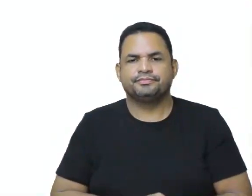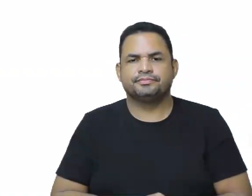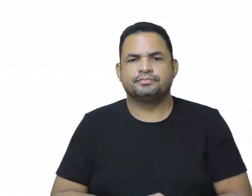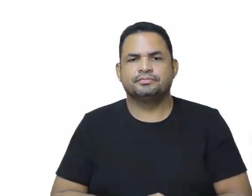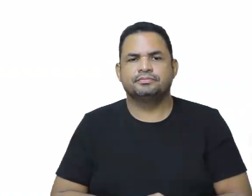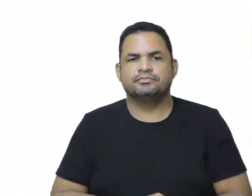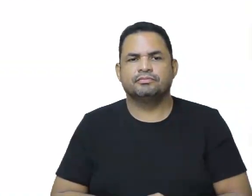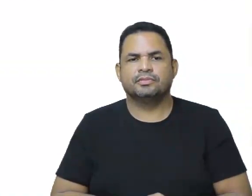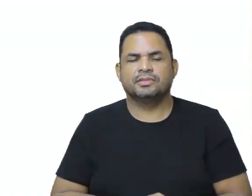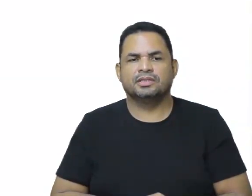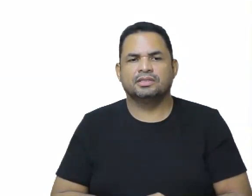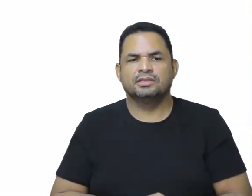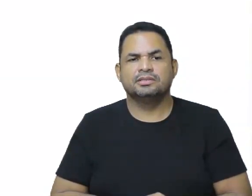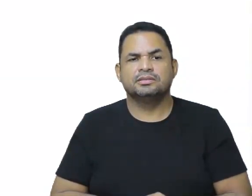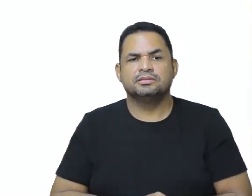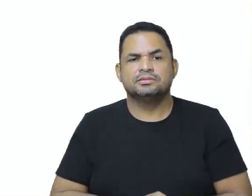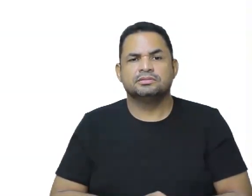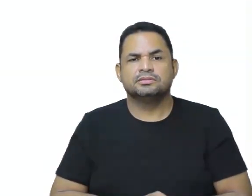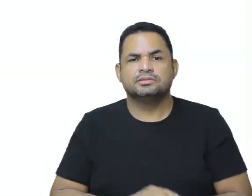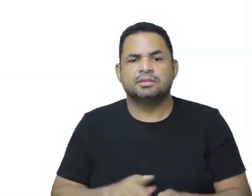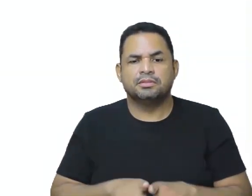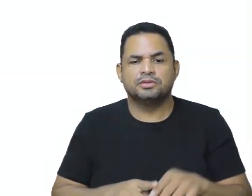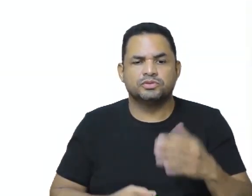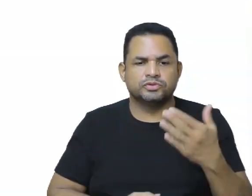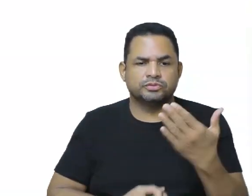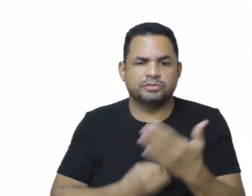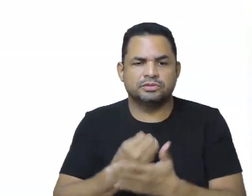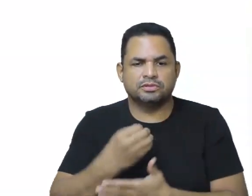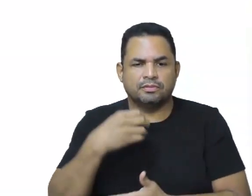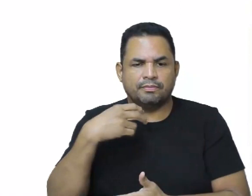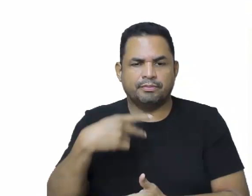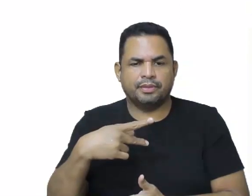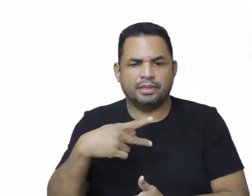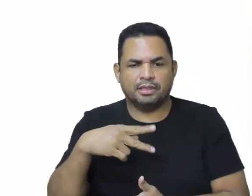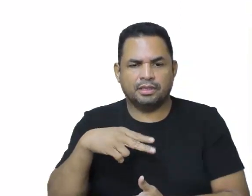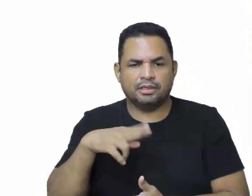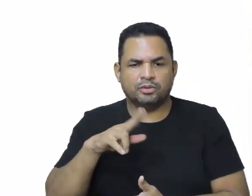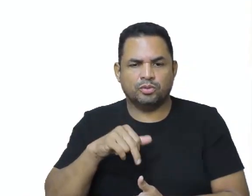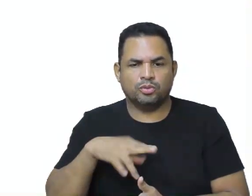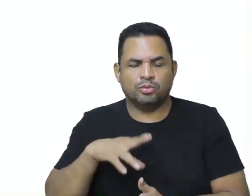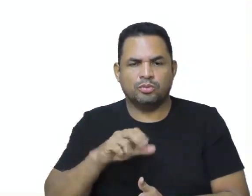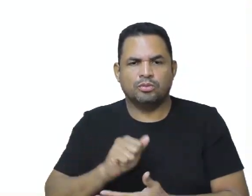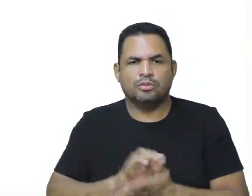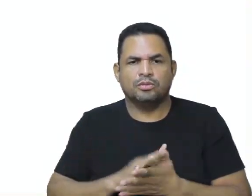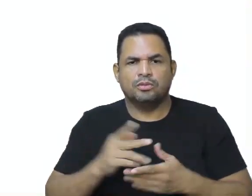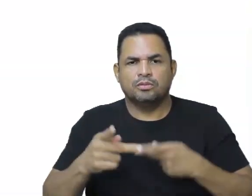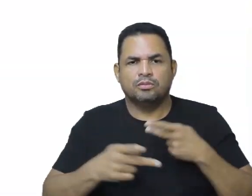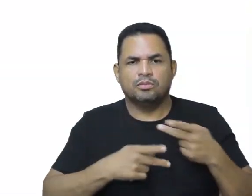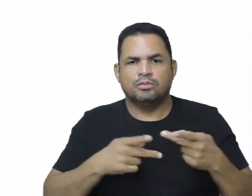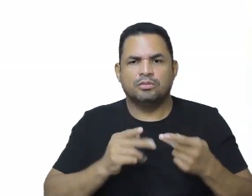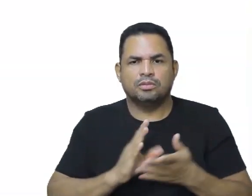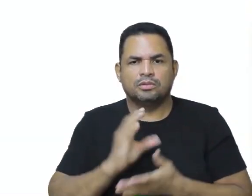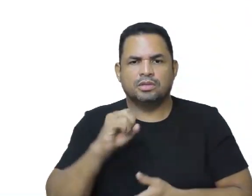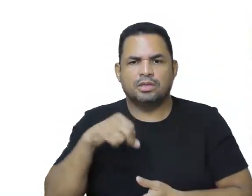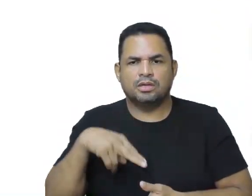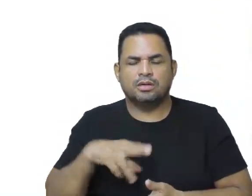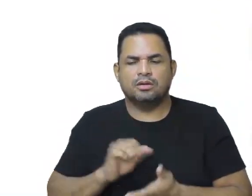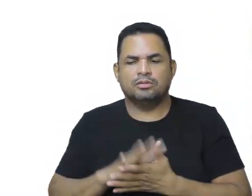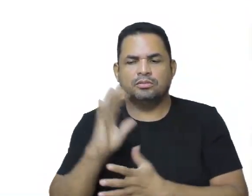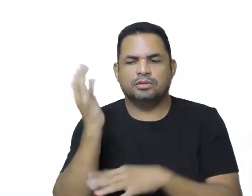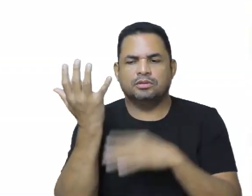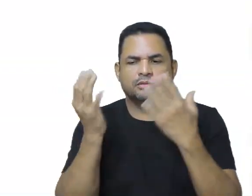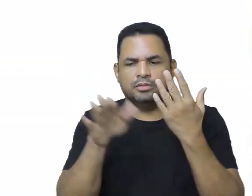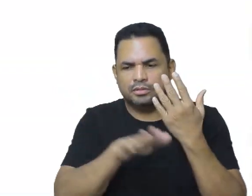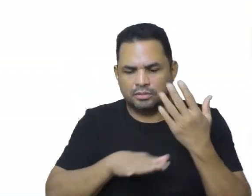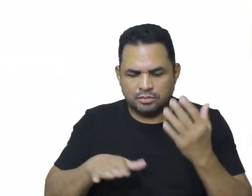Falamos também sobre a criação do PNUMA, que é um programa das Nações Unidas para o meio ambiente, que promove